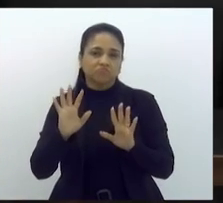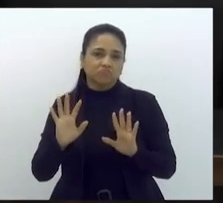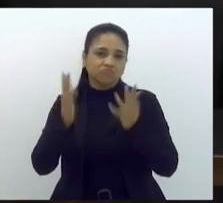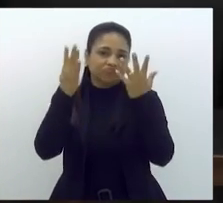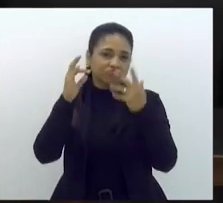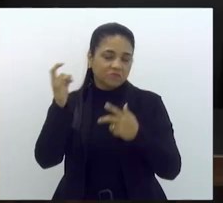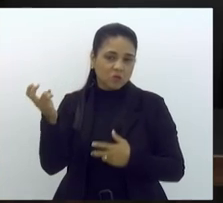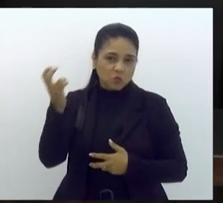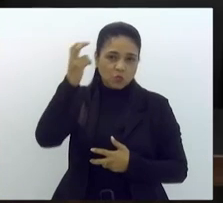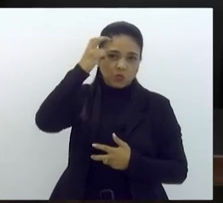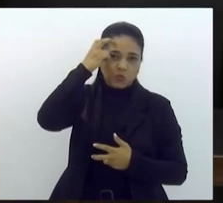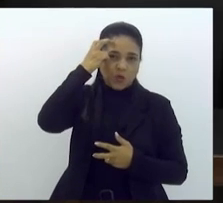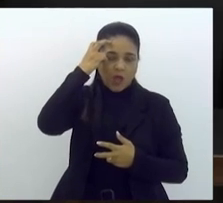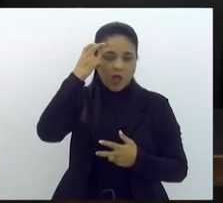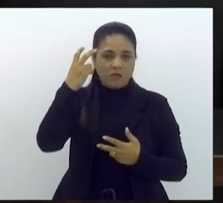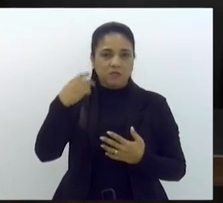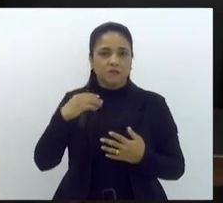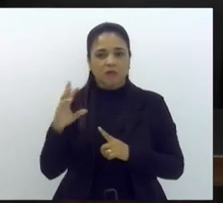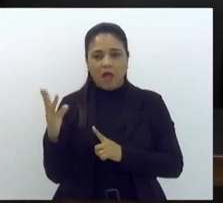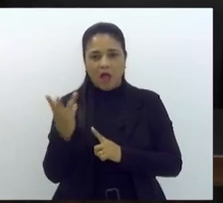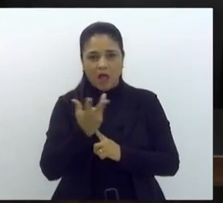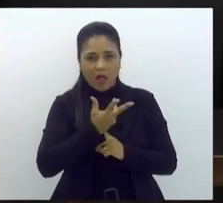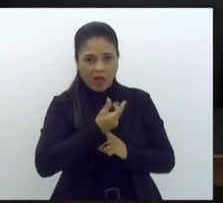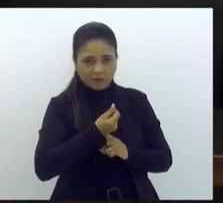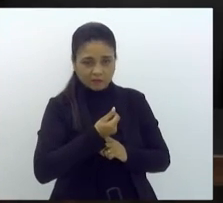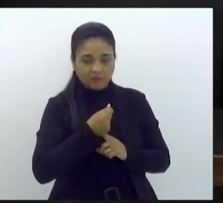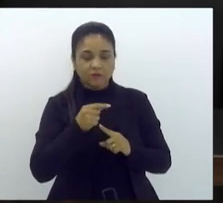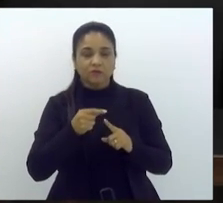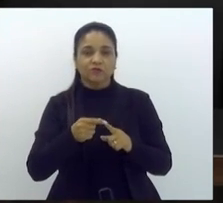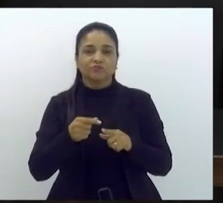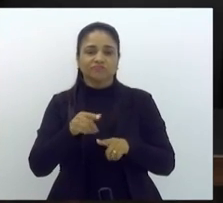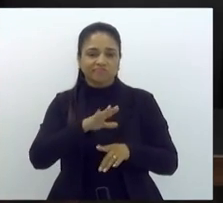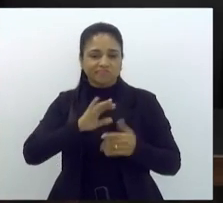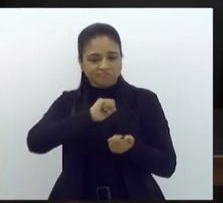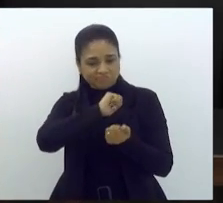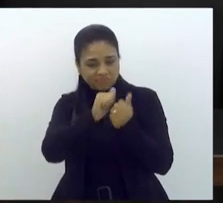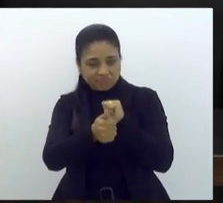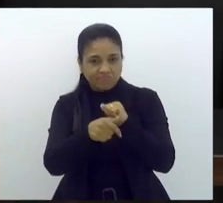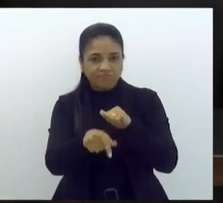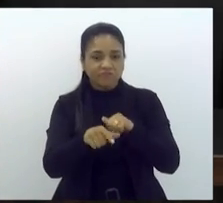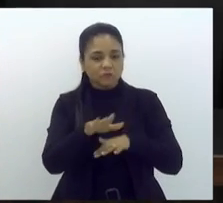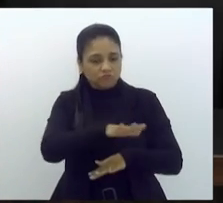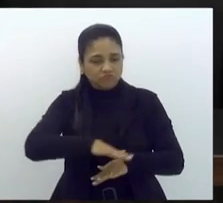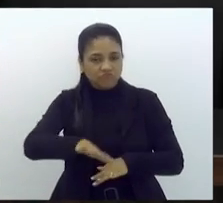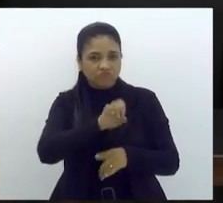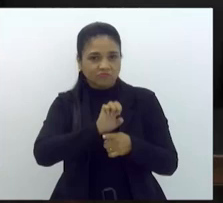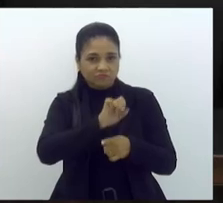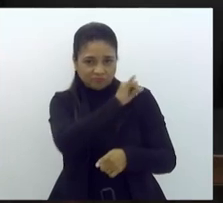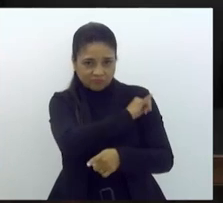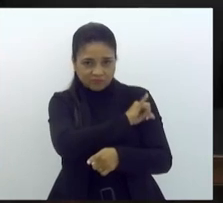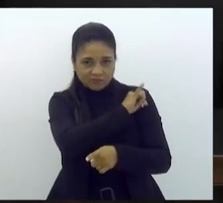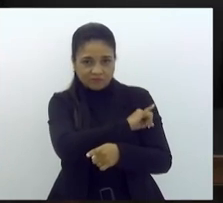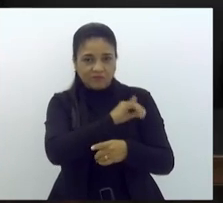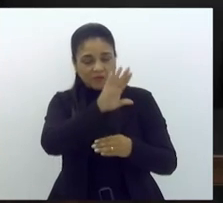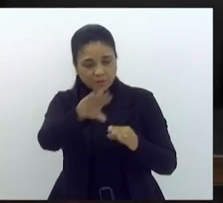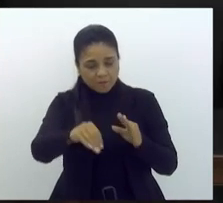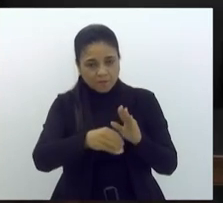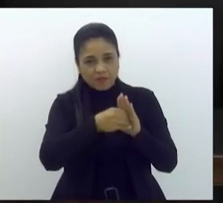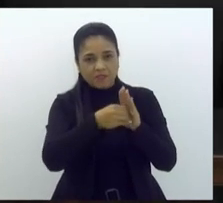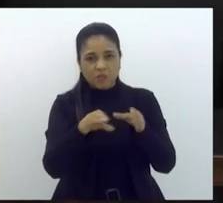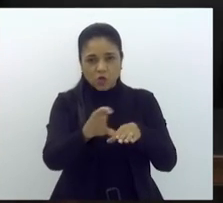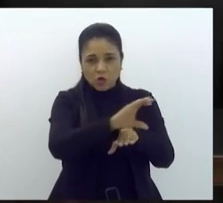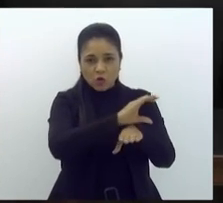esportivo e de lazer localizados no âmbito do Estado do Rio de Janeiro parecer das comissões